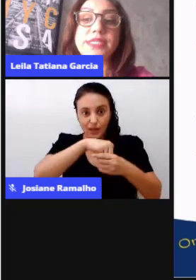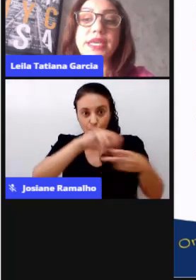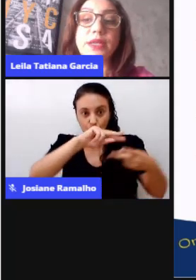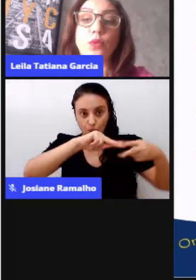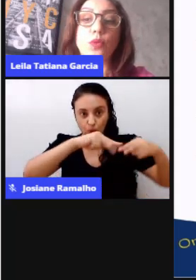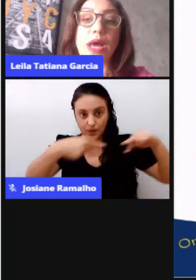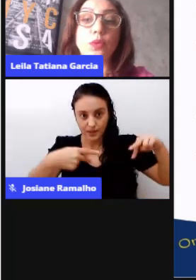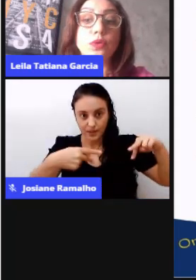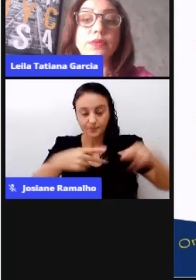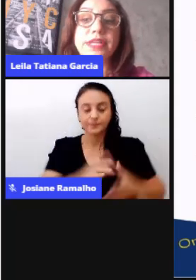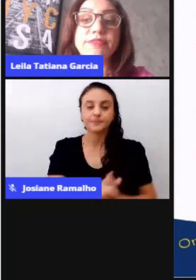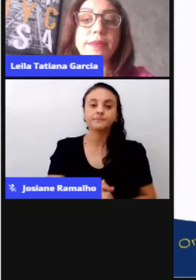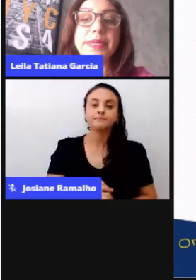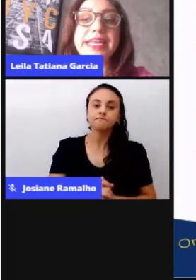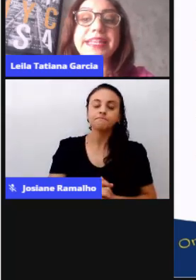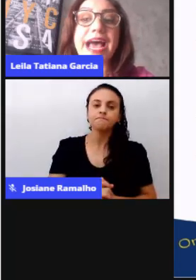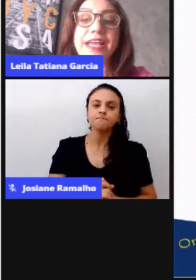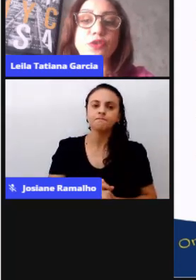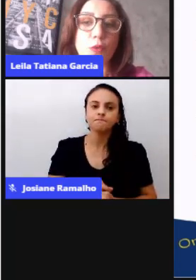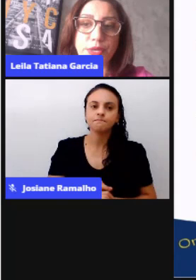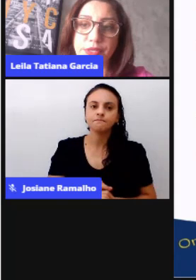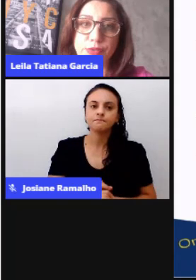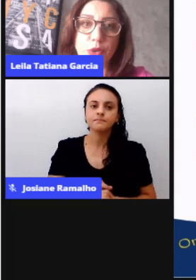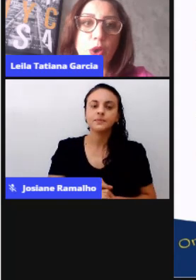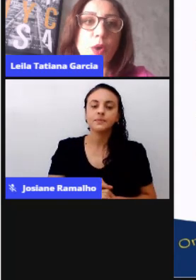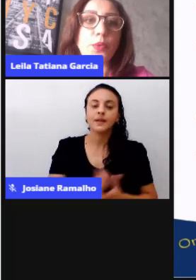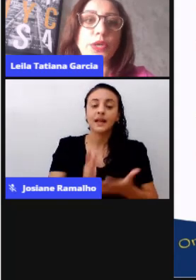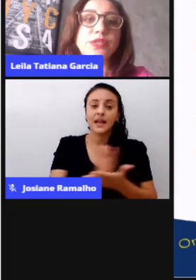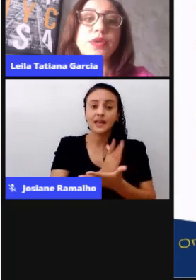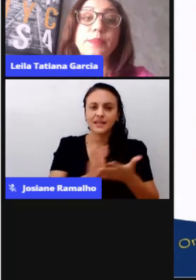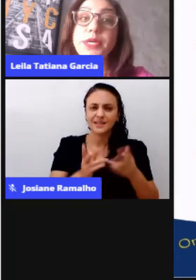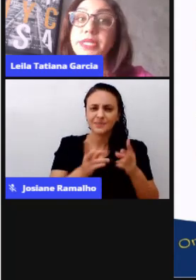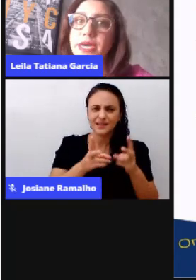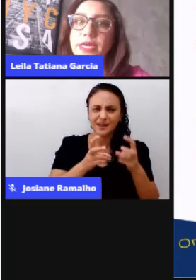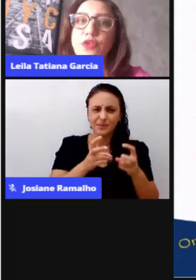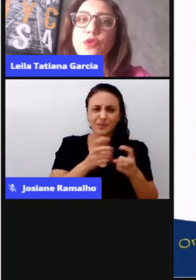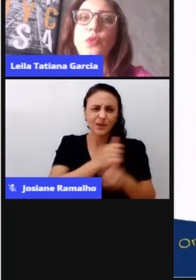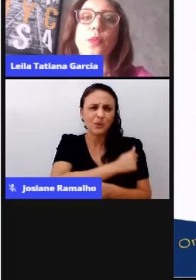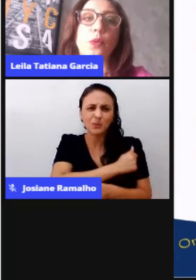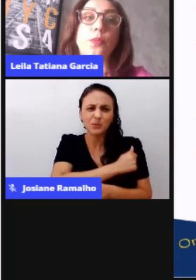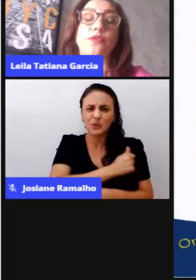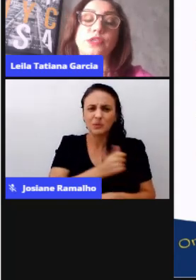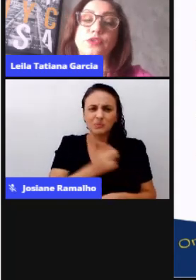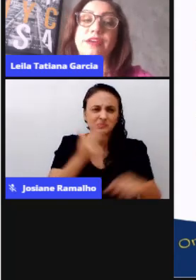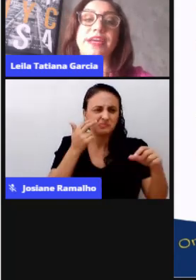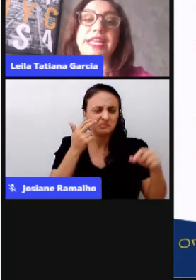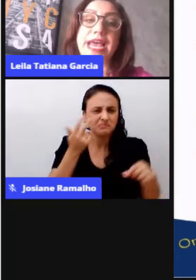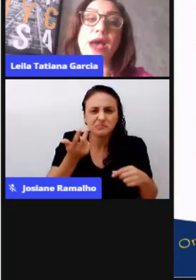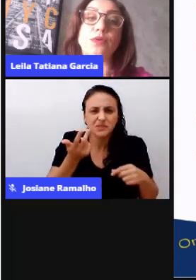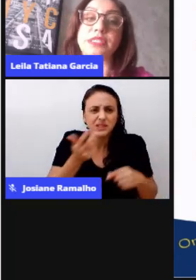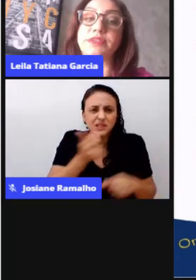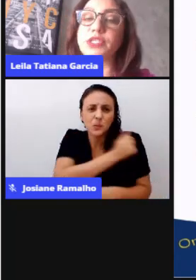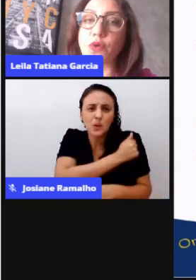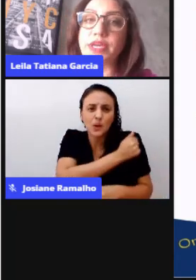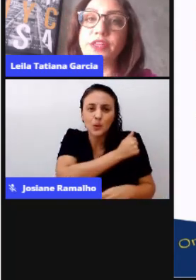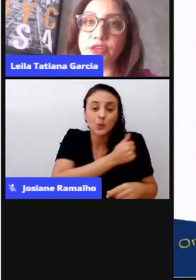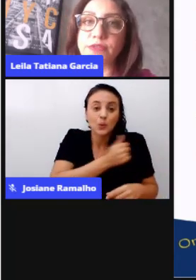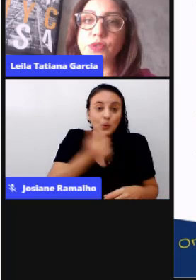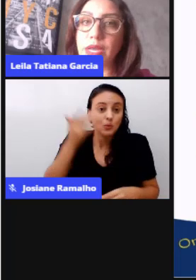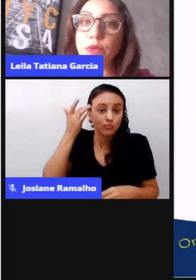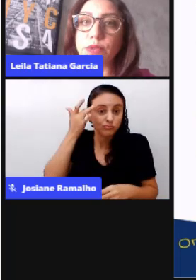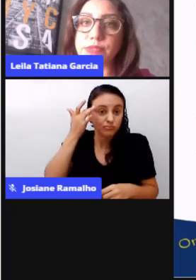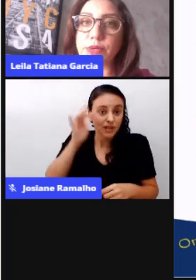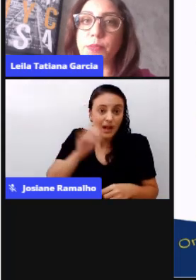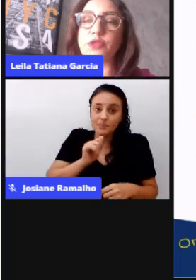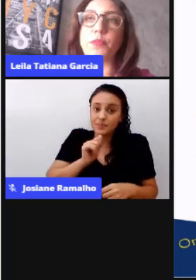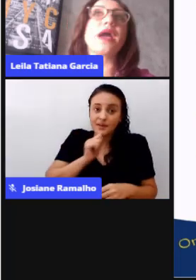vezes, o aluno não tem familiaridade com isso. Por isso é importante o professor avaliar os níveis